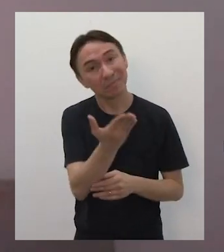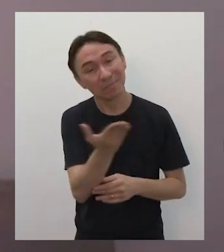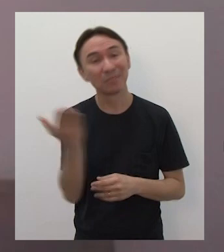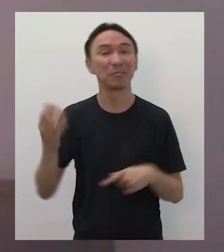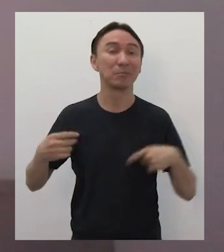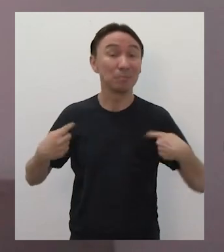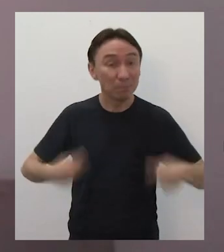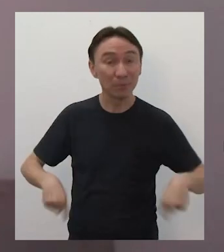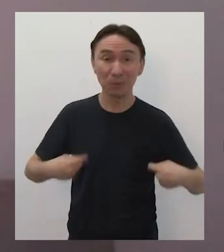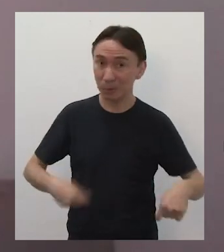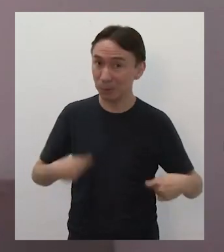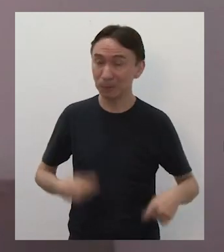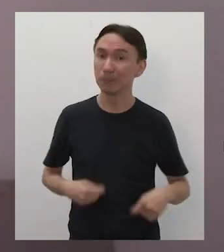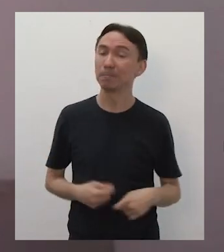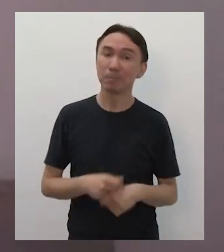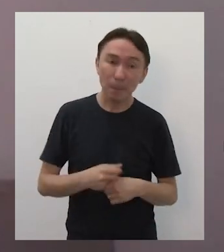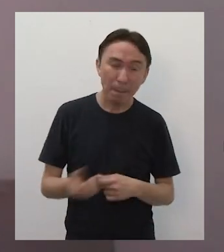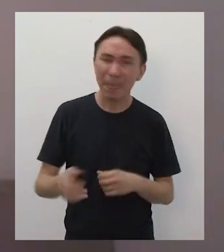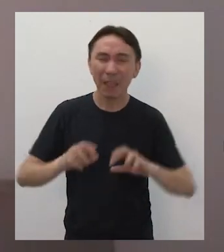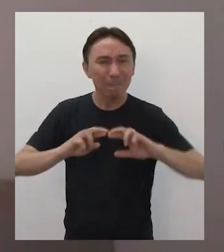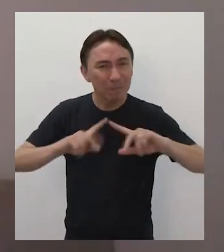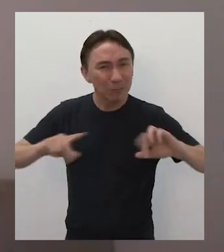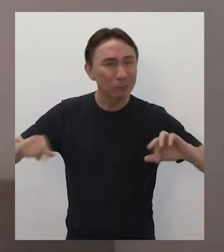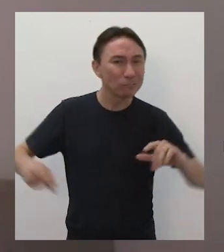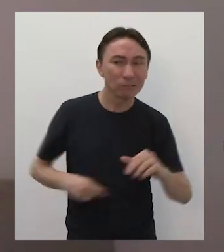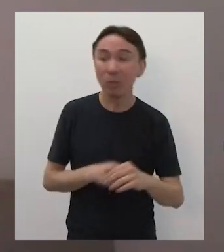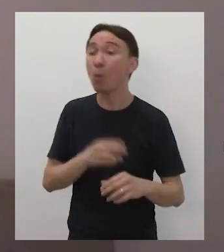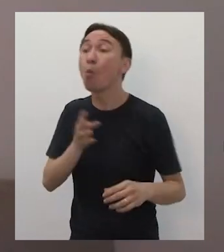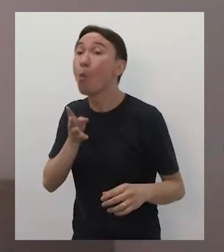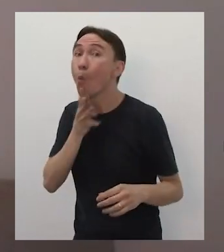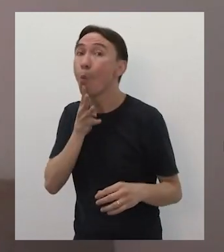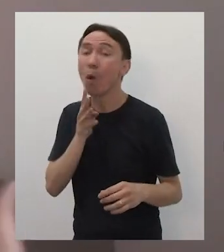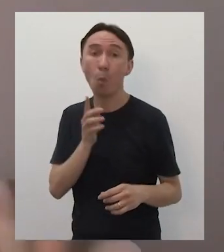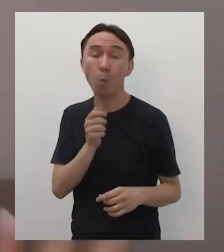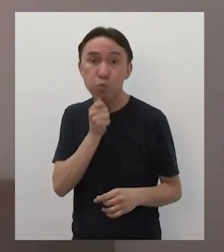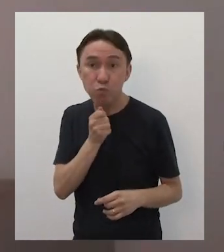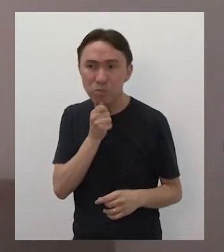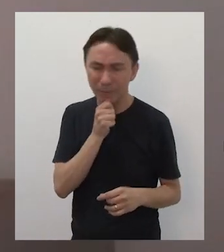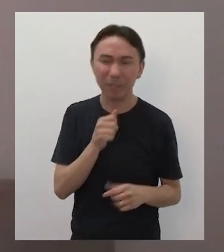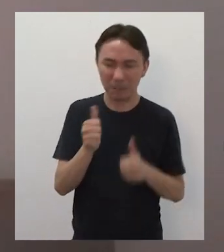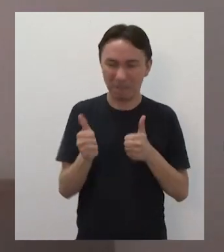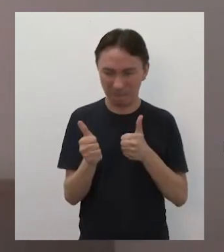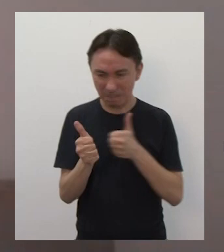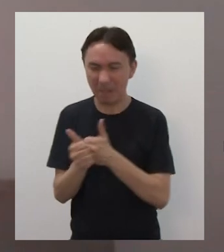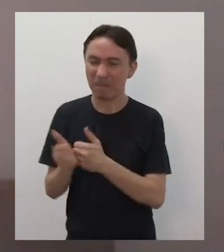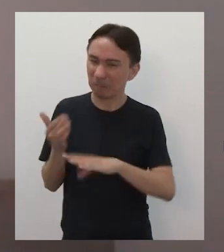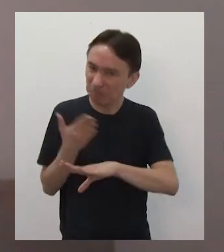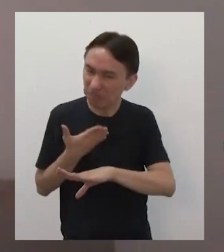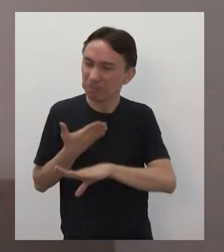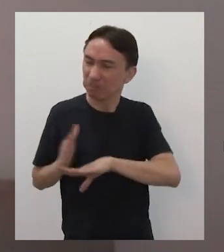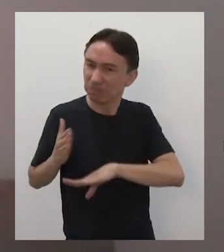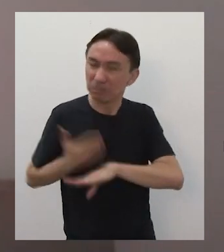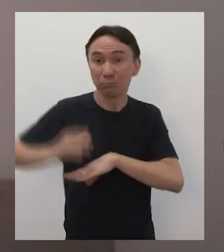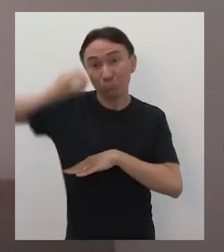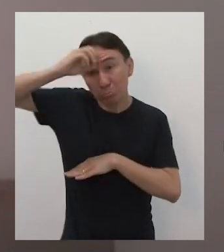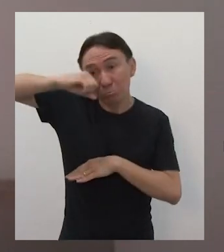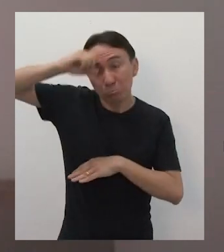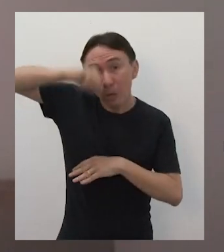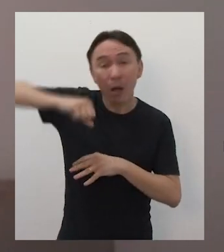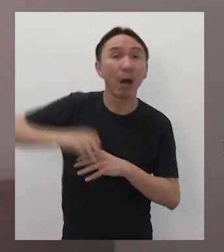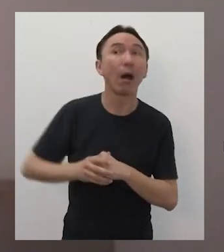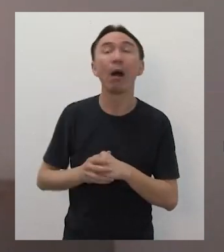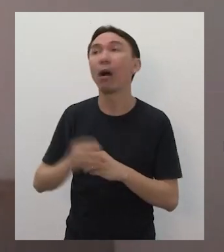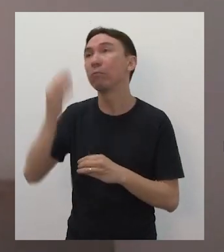se aproximar mais de conhecimentos que talvez não fossem tão claros para você, mas